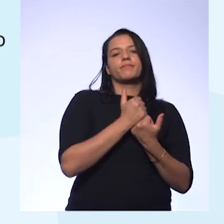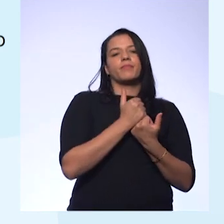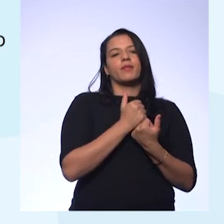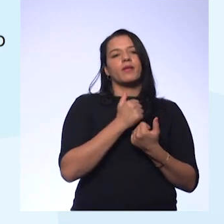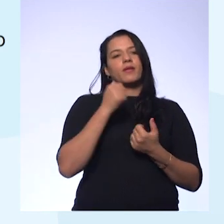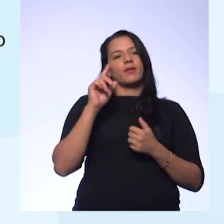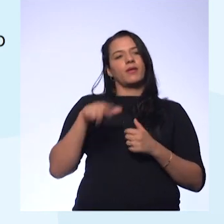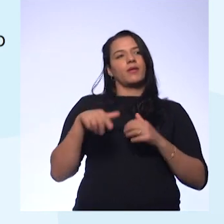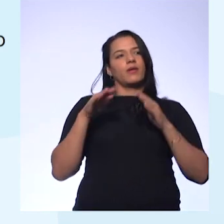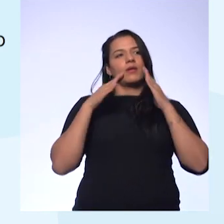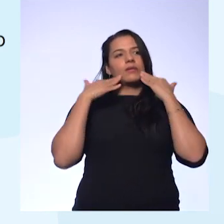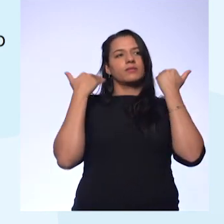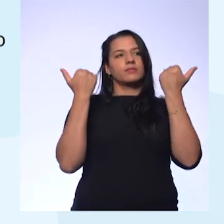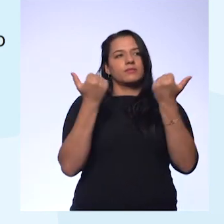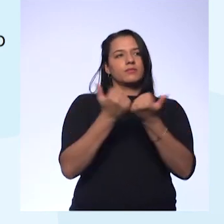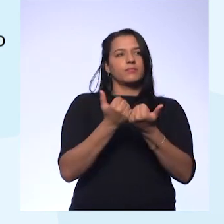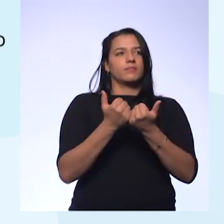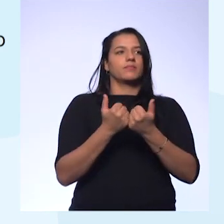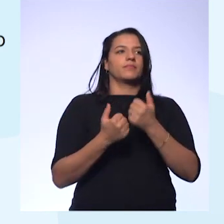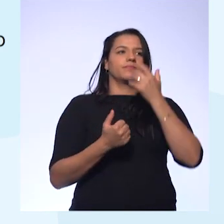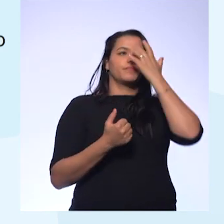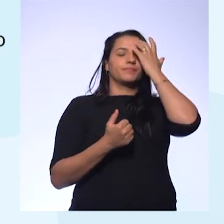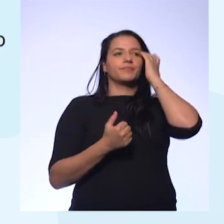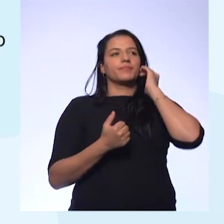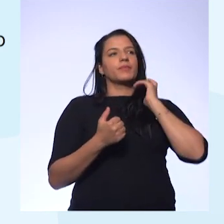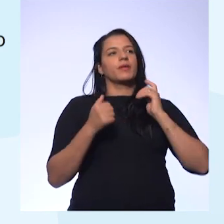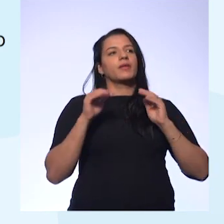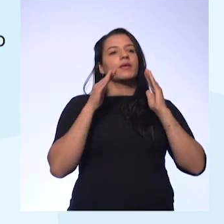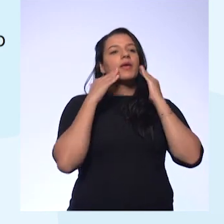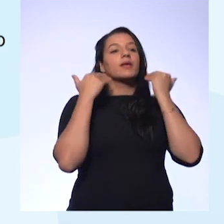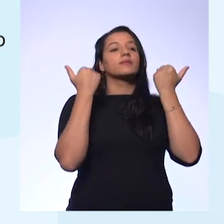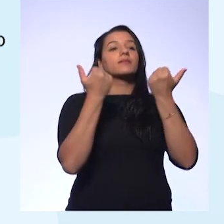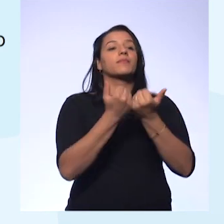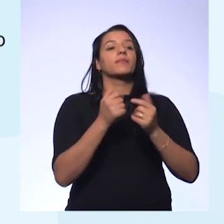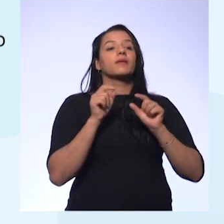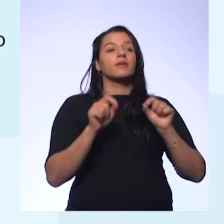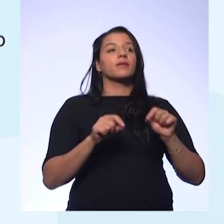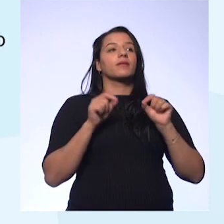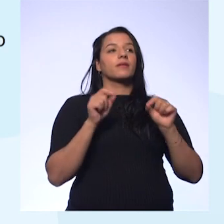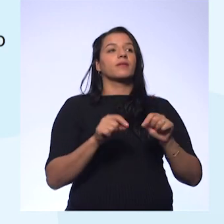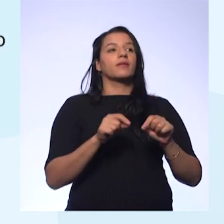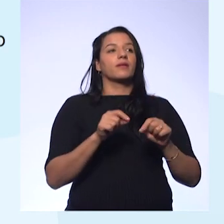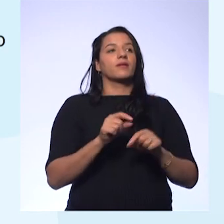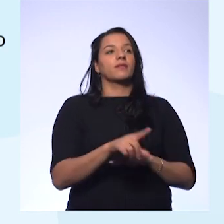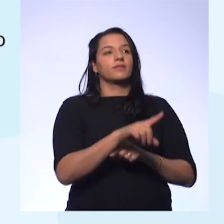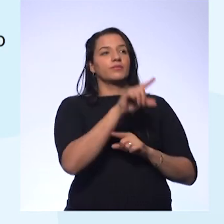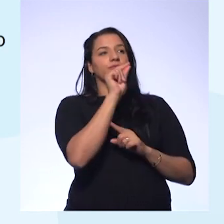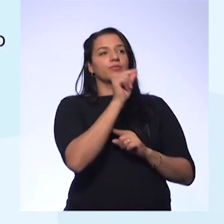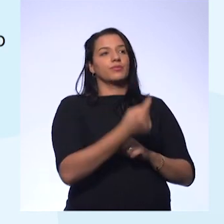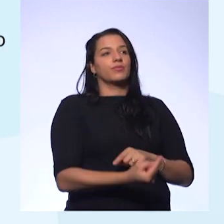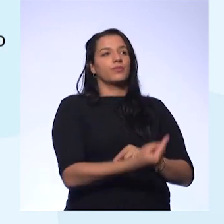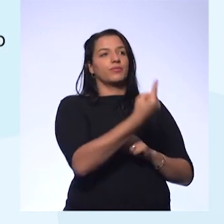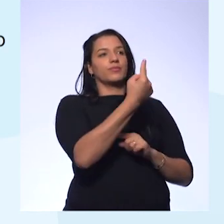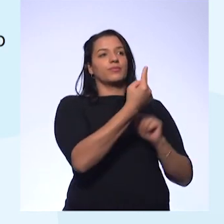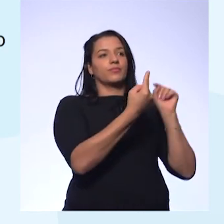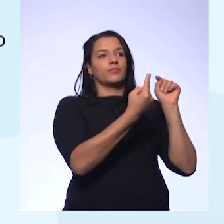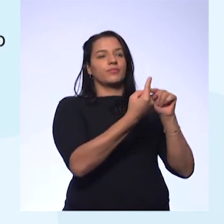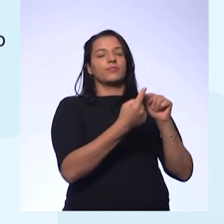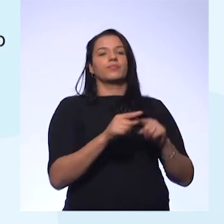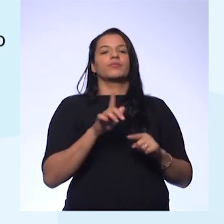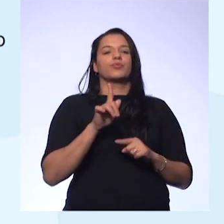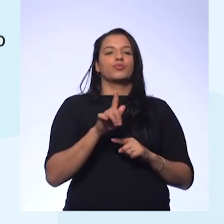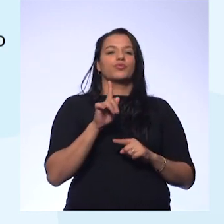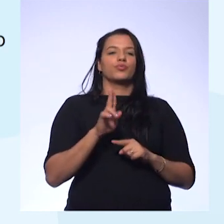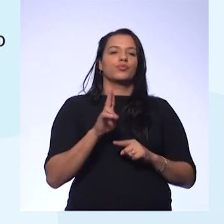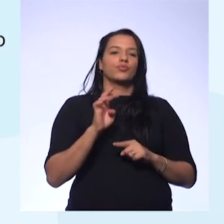é a Assembleia Constituinte. Adivinha quem a Assembleia Constituinte elege? Sim, ele mesmo, Getúlio Vargas. Ele